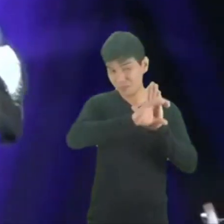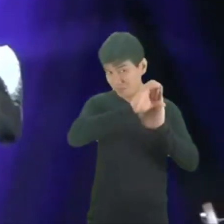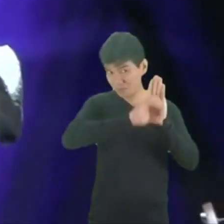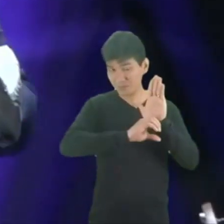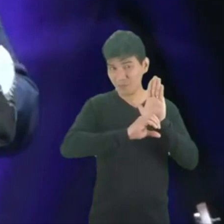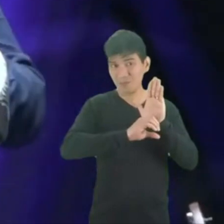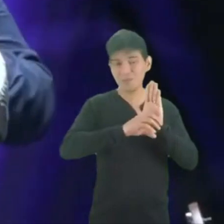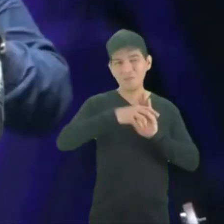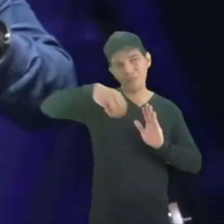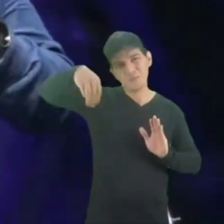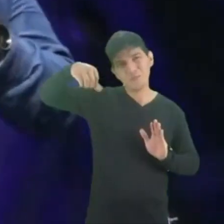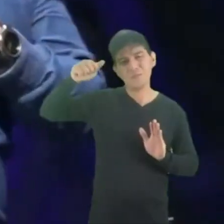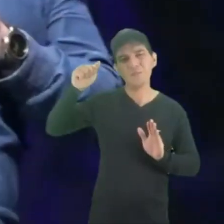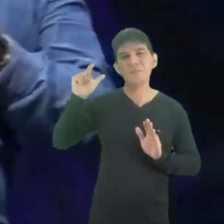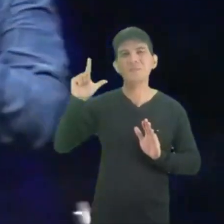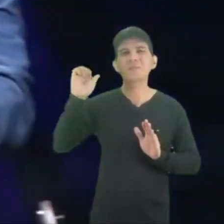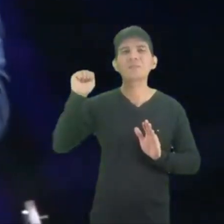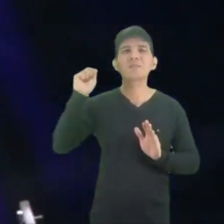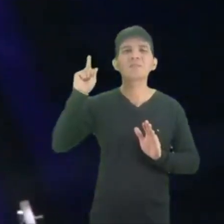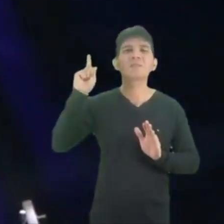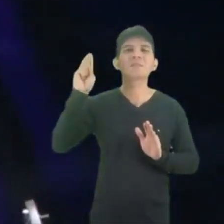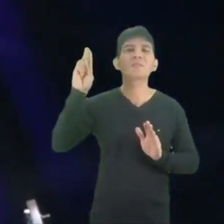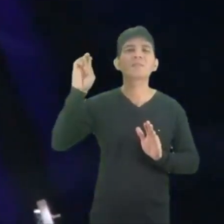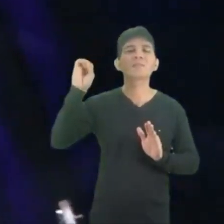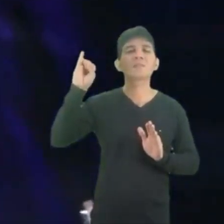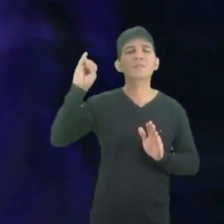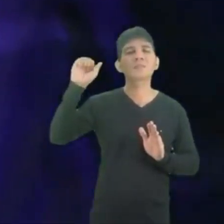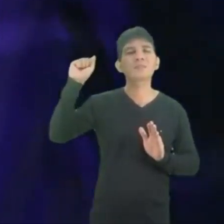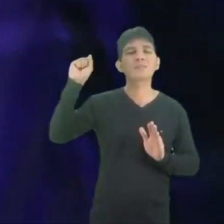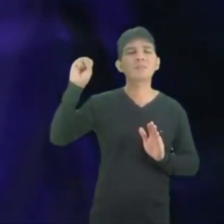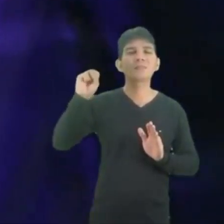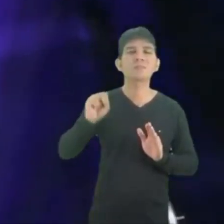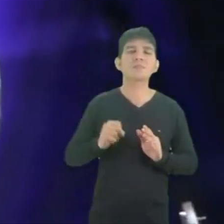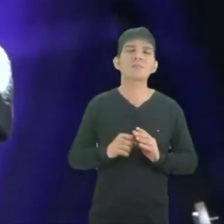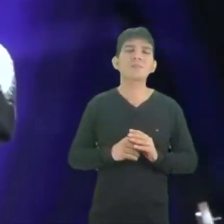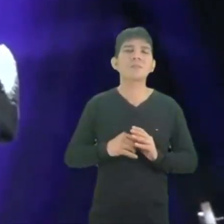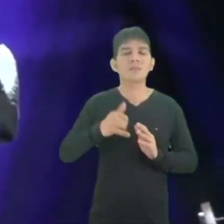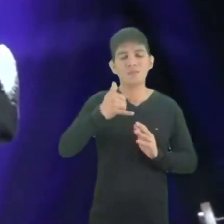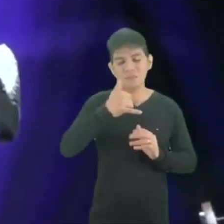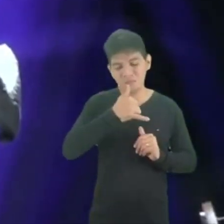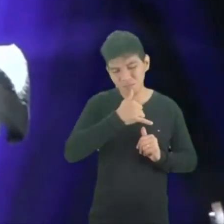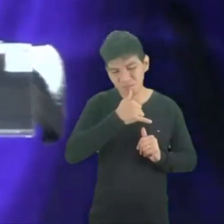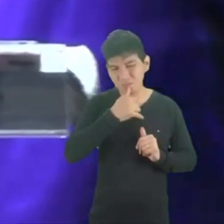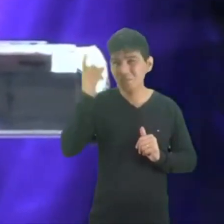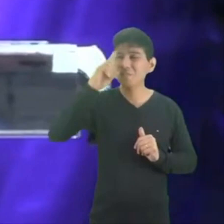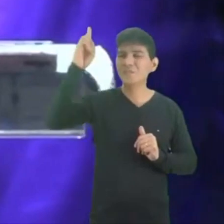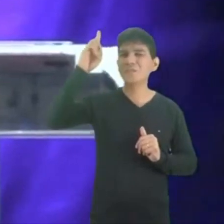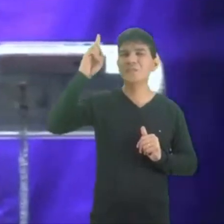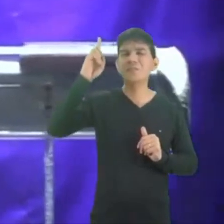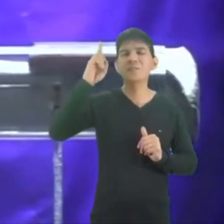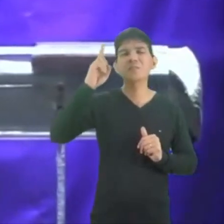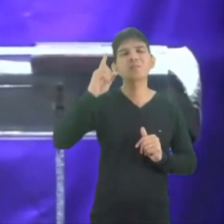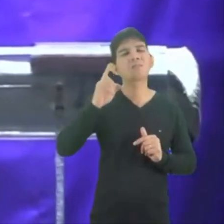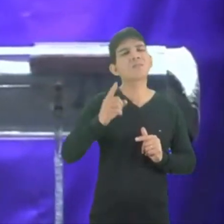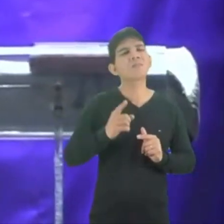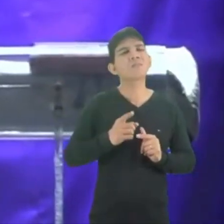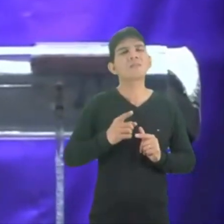de Malaquias, pelo menos 5. A primeira é: decepcionamos com Deus por não conhecê-lo